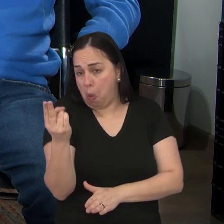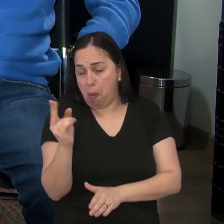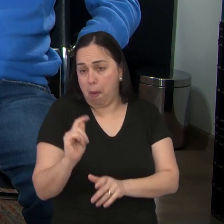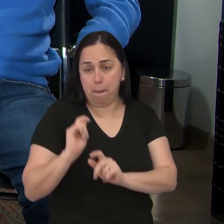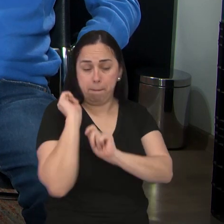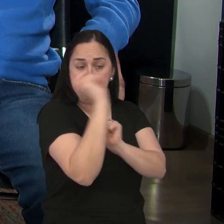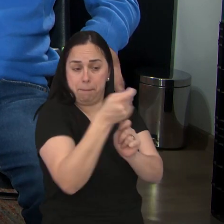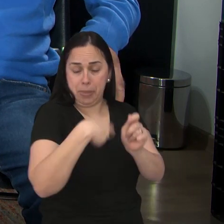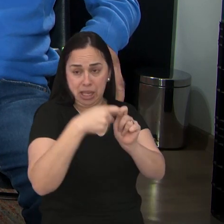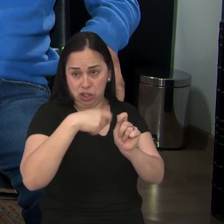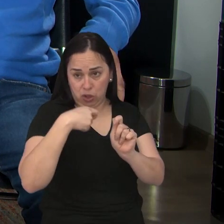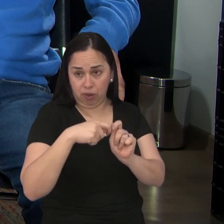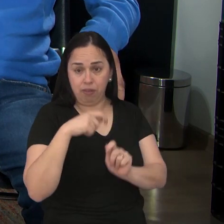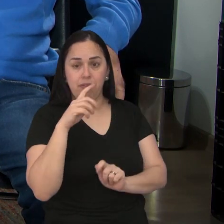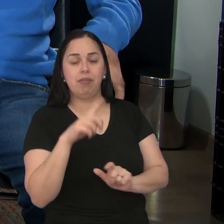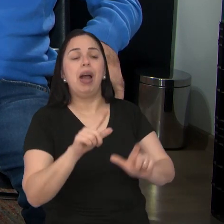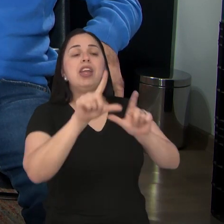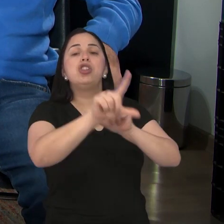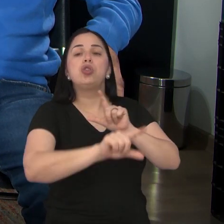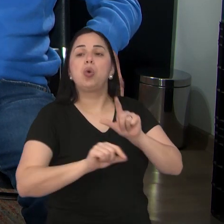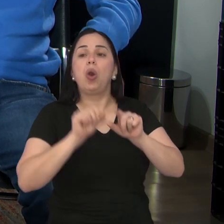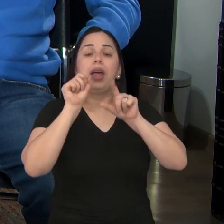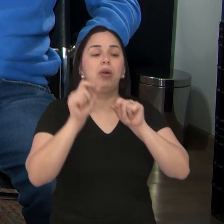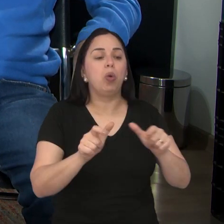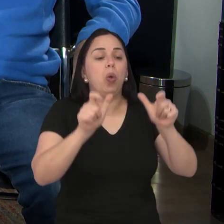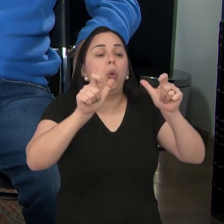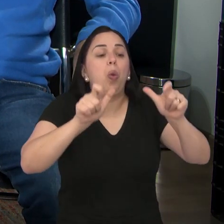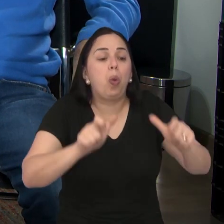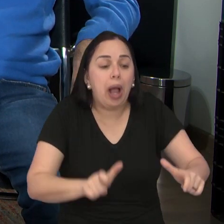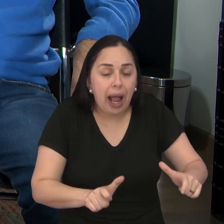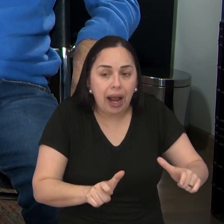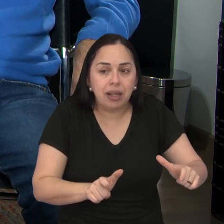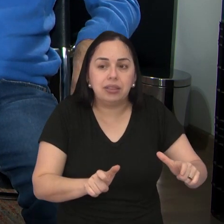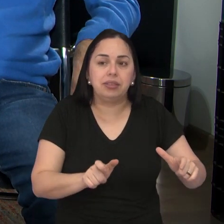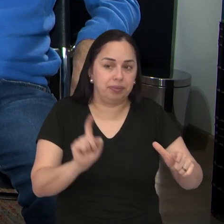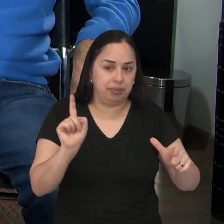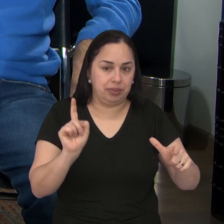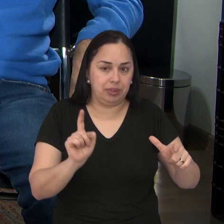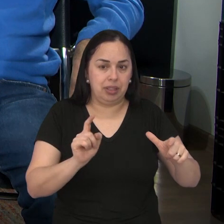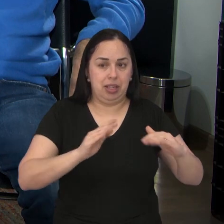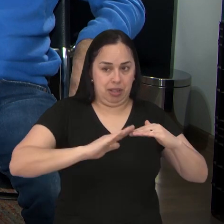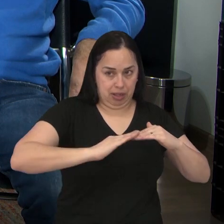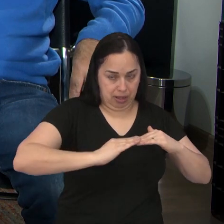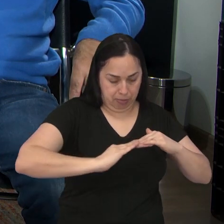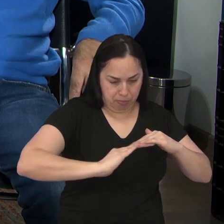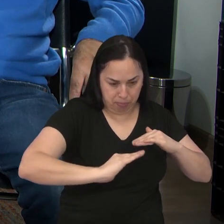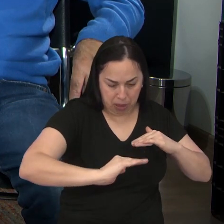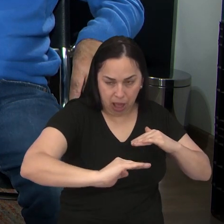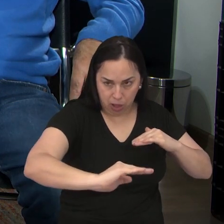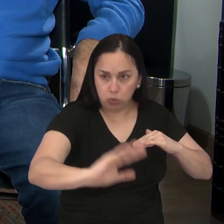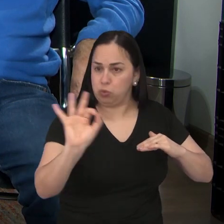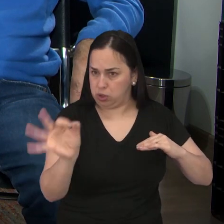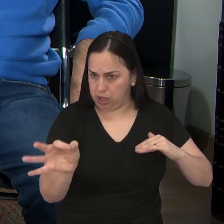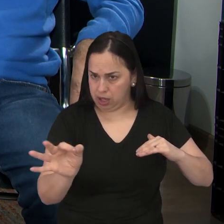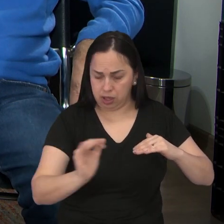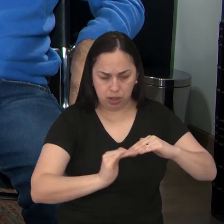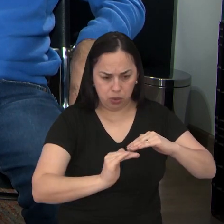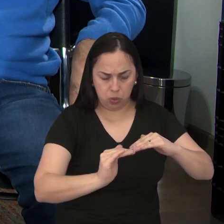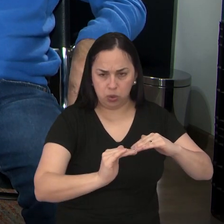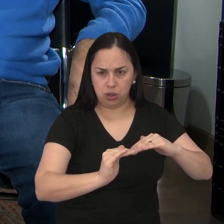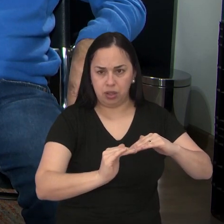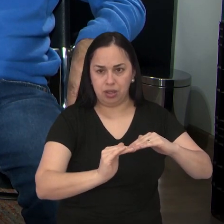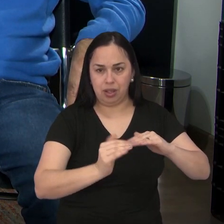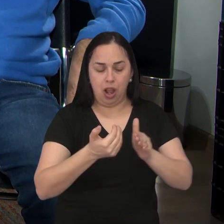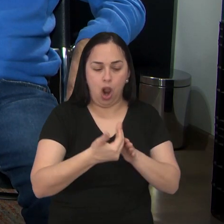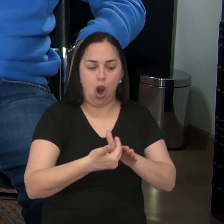pescador. Ele vai escolher um local para pescar, tem que acampar naquele ponto, ele vai acabar escolhendo um lugar relativamente plano,